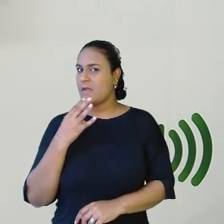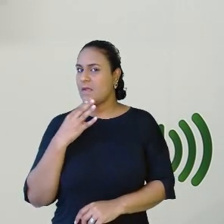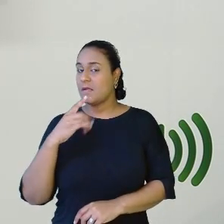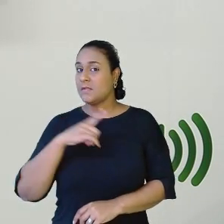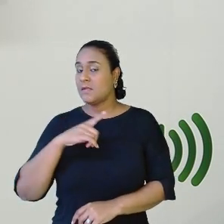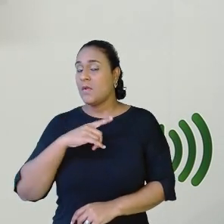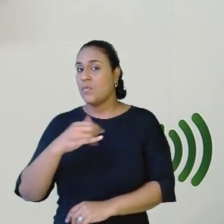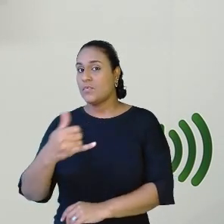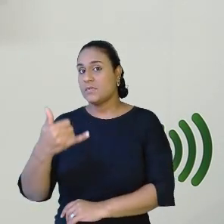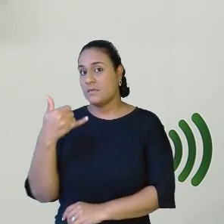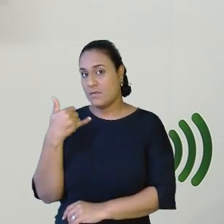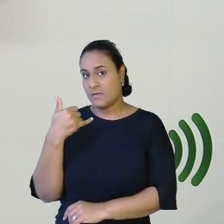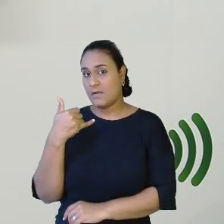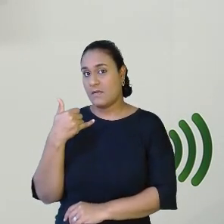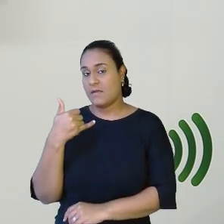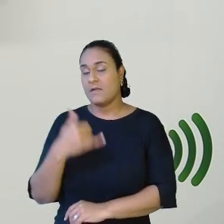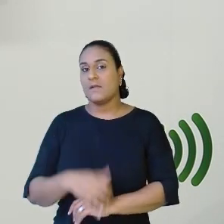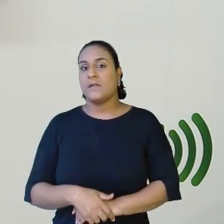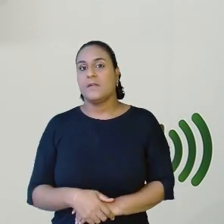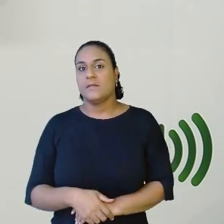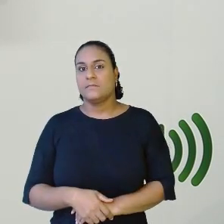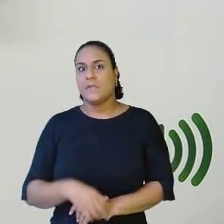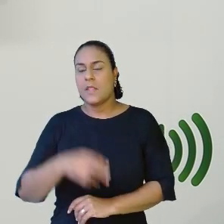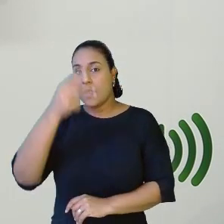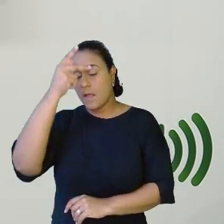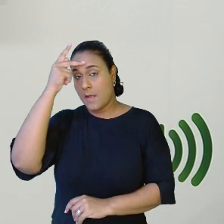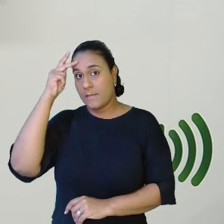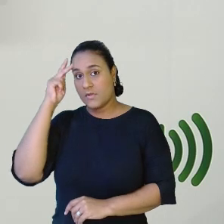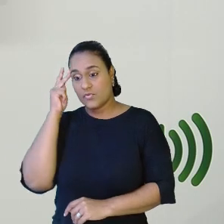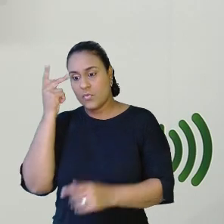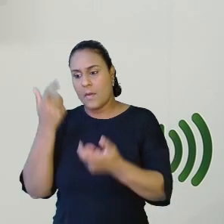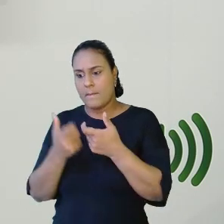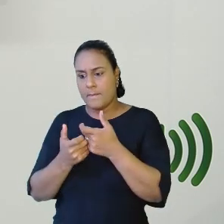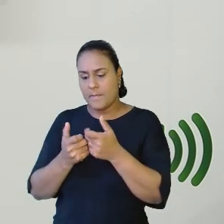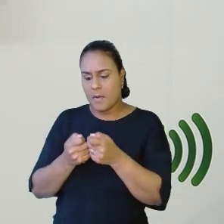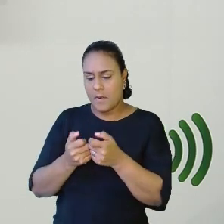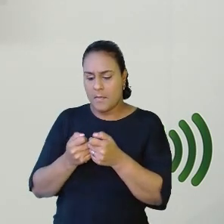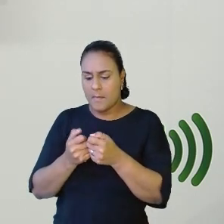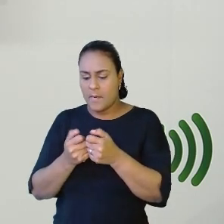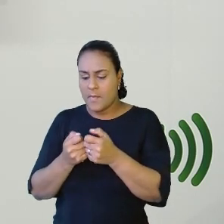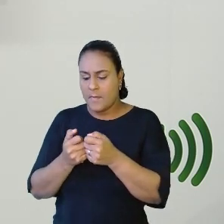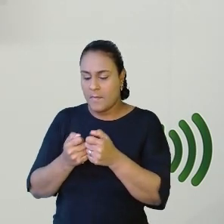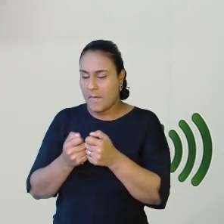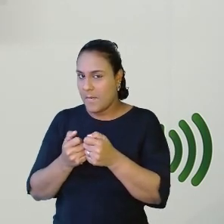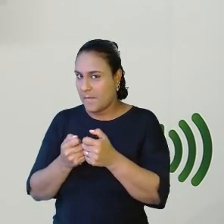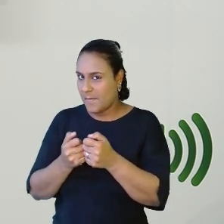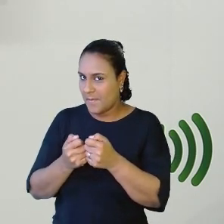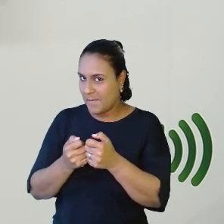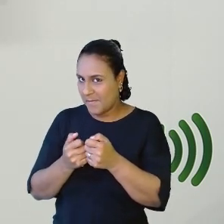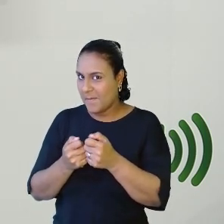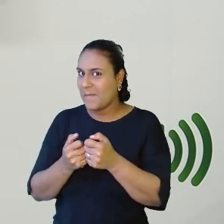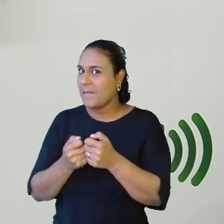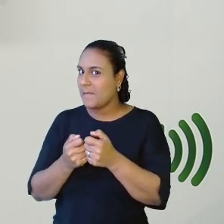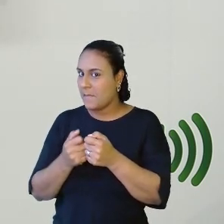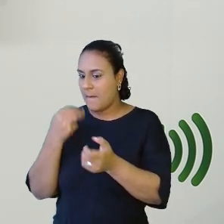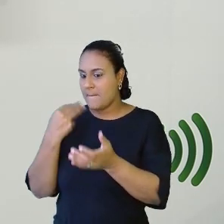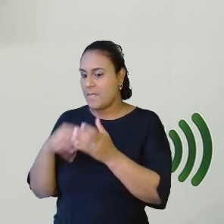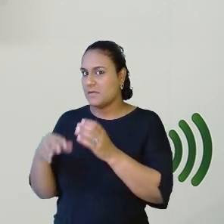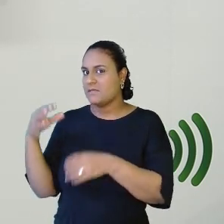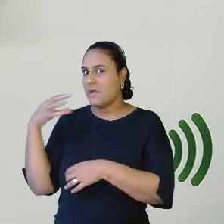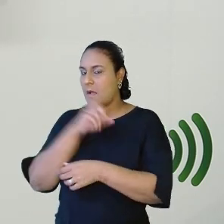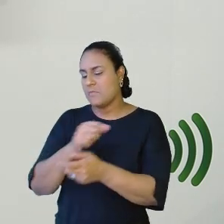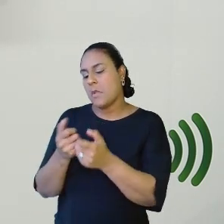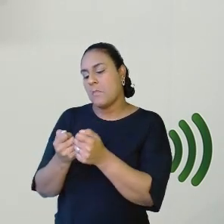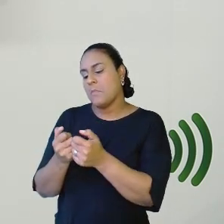tem um celular e alguém está conversando através de uma mensagem instantânea. E aí,